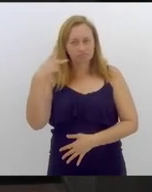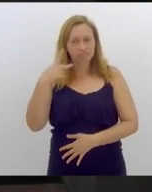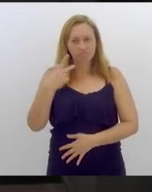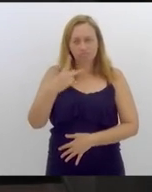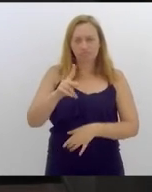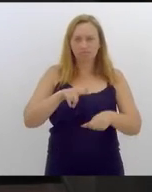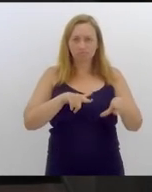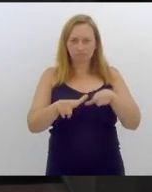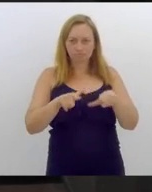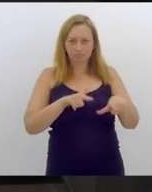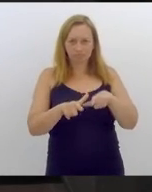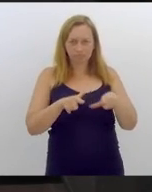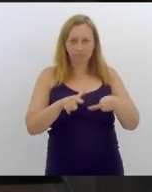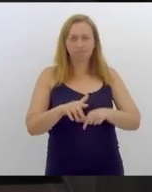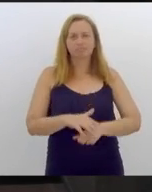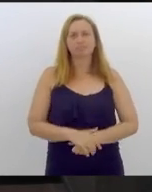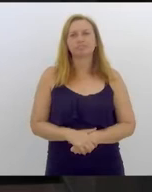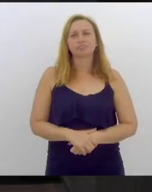função